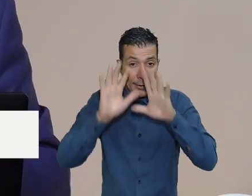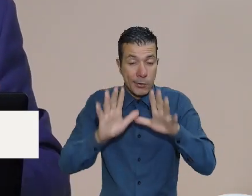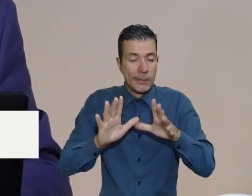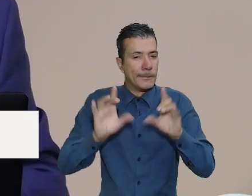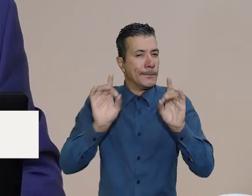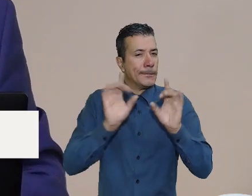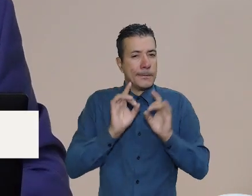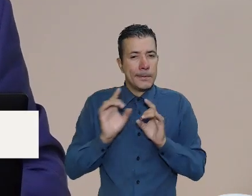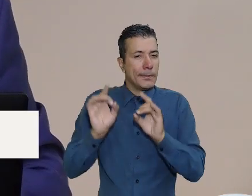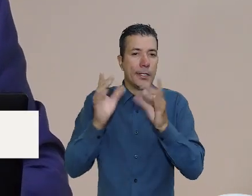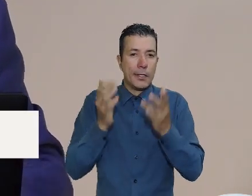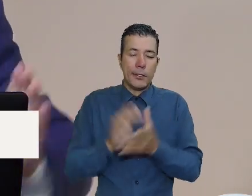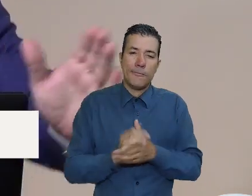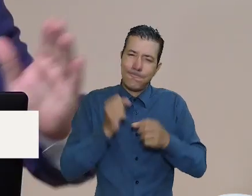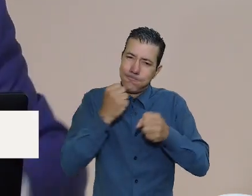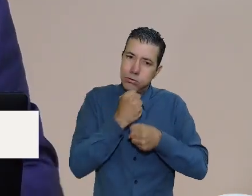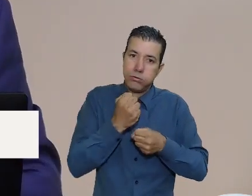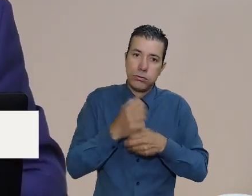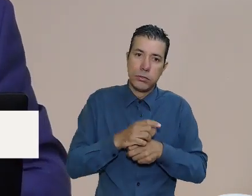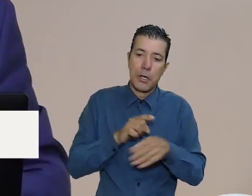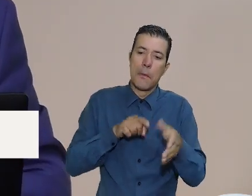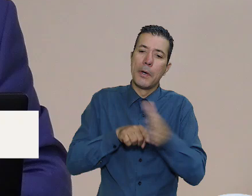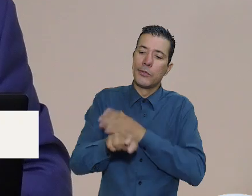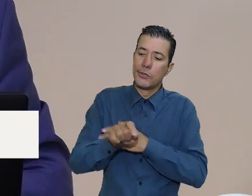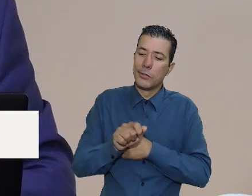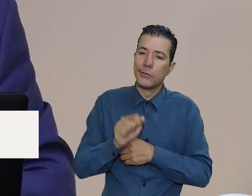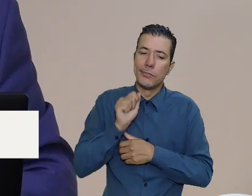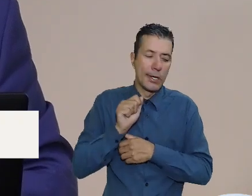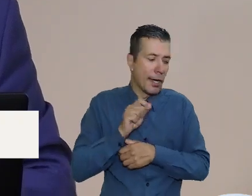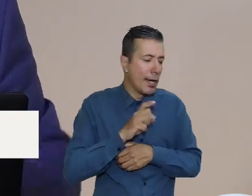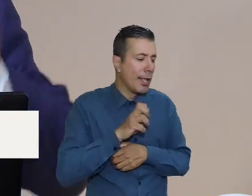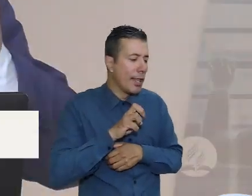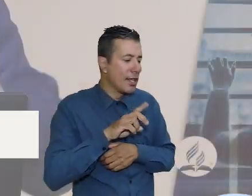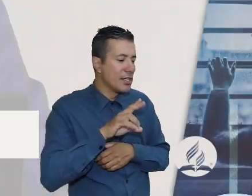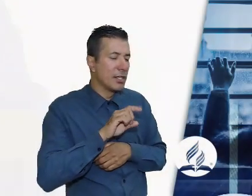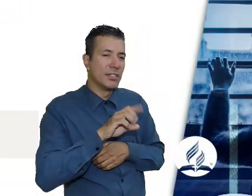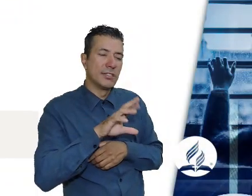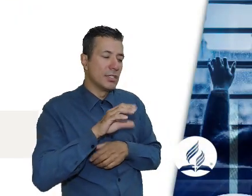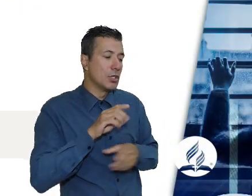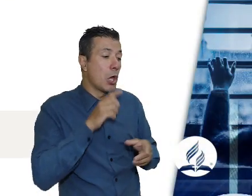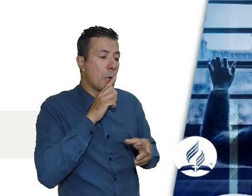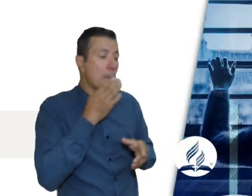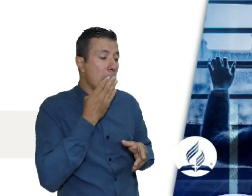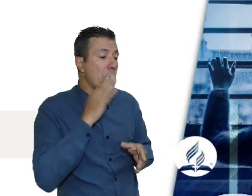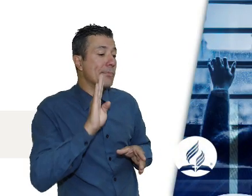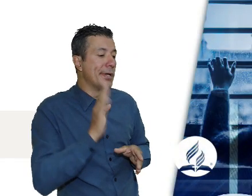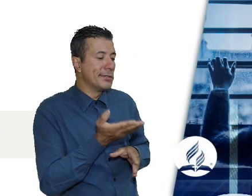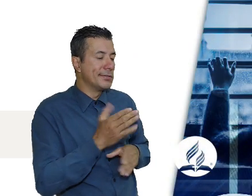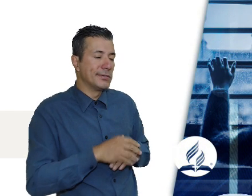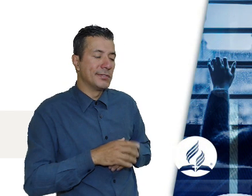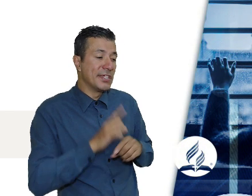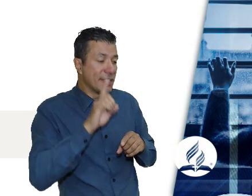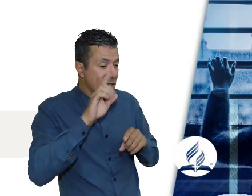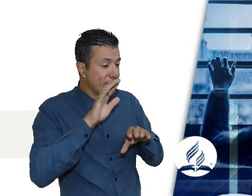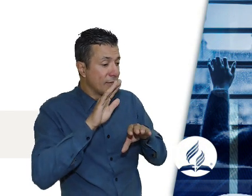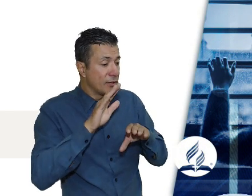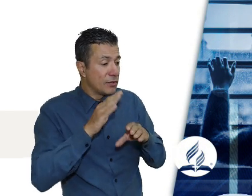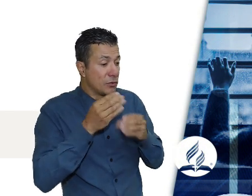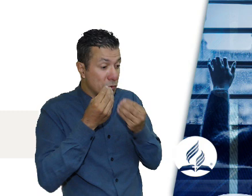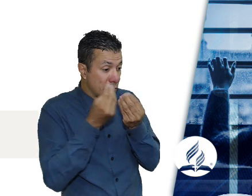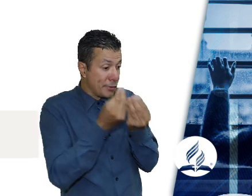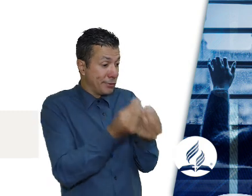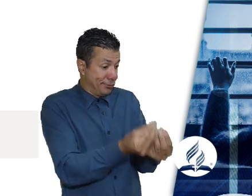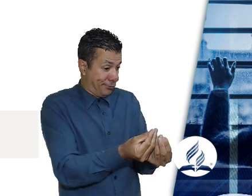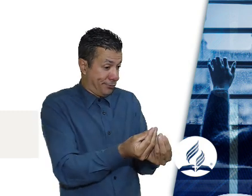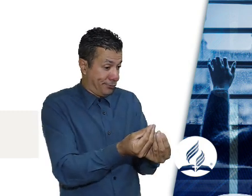de forma poderosa. Essa pergunta vai para o pastor Alexandre mais uma vez. Que promessa, pastor Alexandre, Deus oferece ao seu povo entre